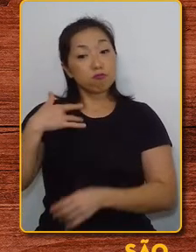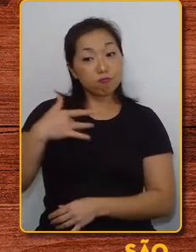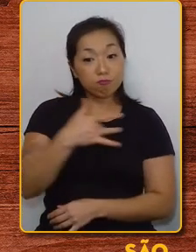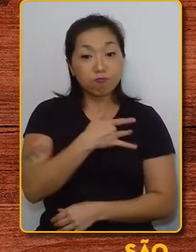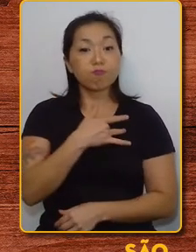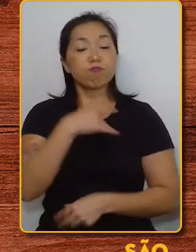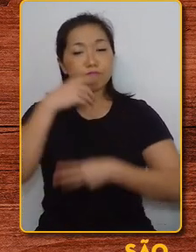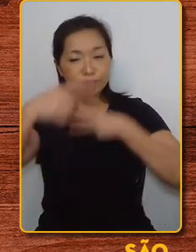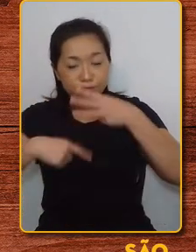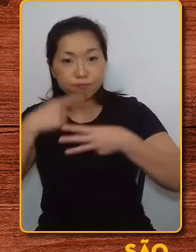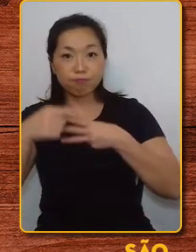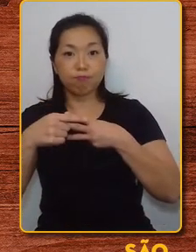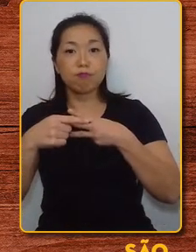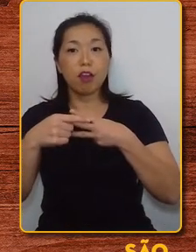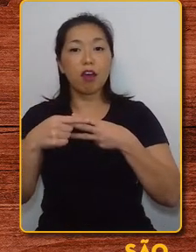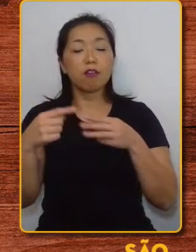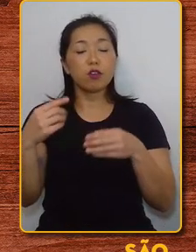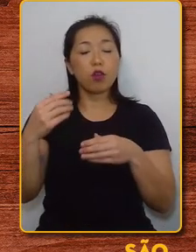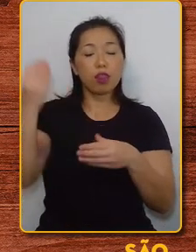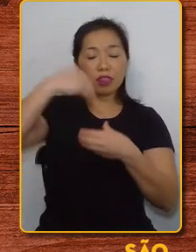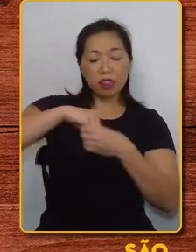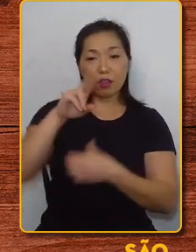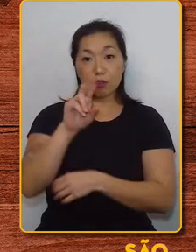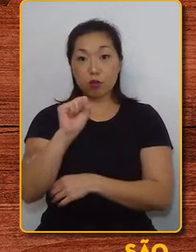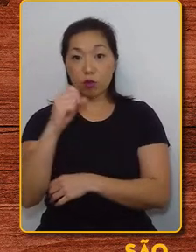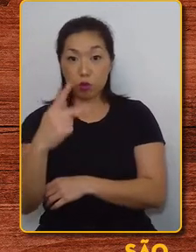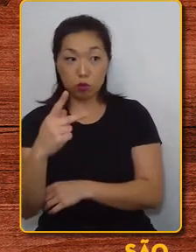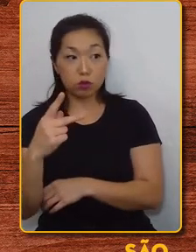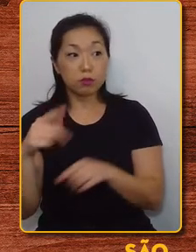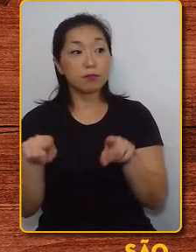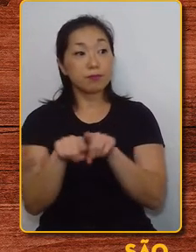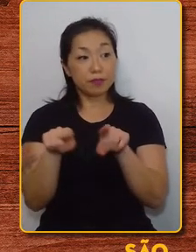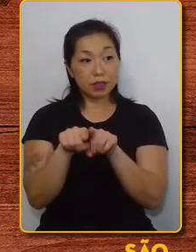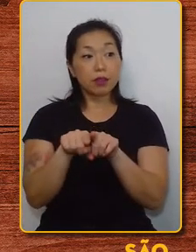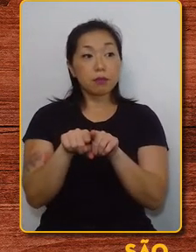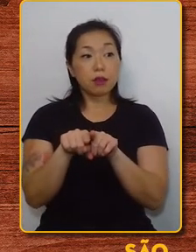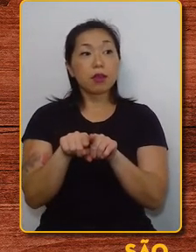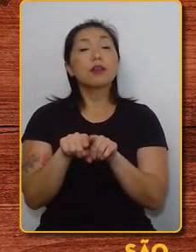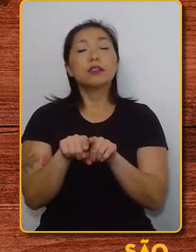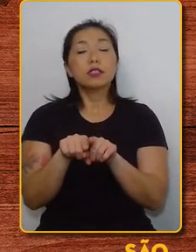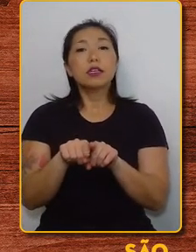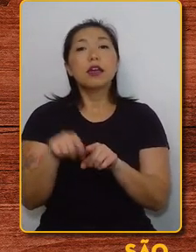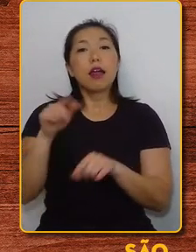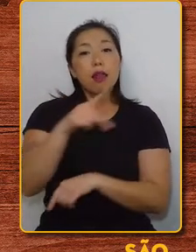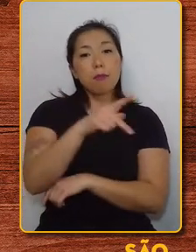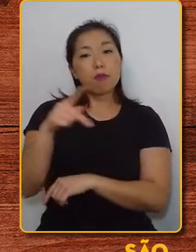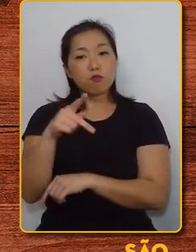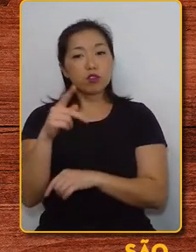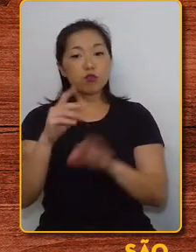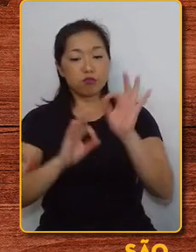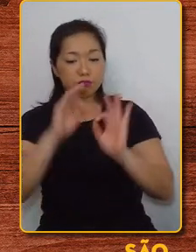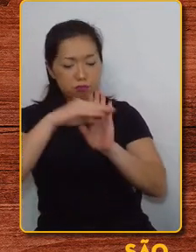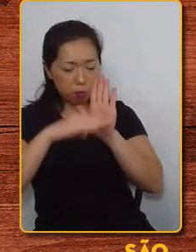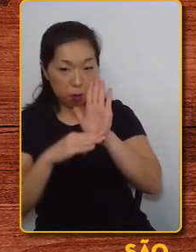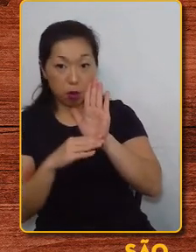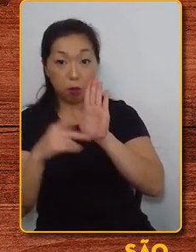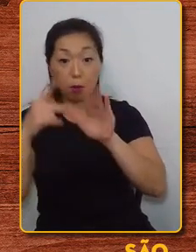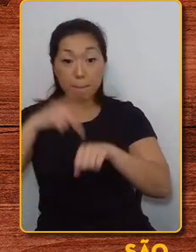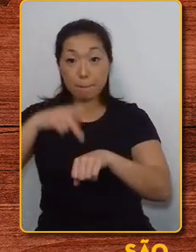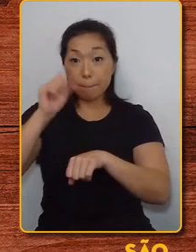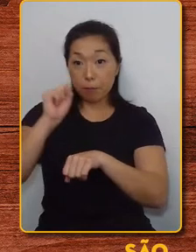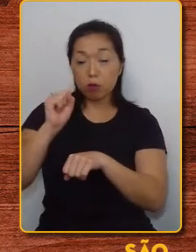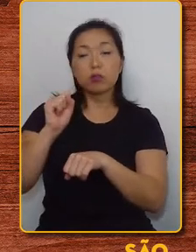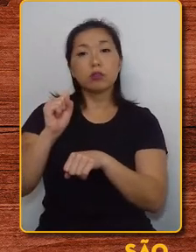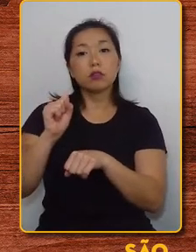do NUPENS, que é o Núcleo de Pesquisas Epidemiológicas em Nutrição e Saúde, e professora do Programa de Pós-Graduação em Políticas Públicas da